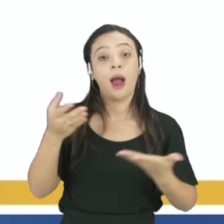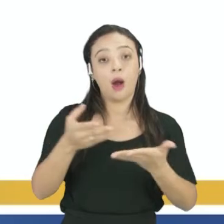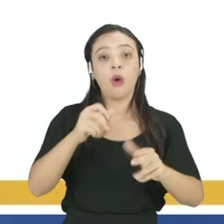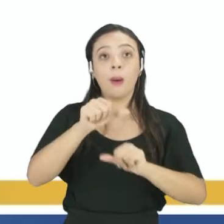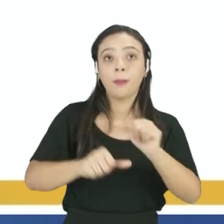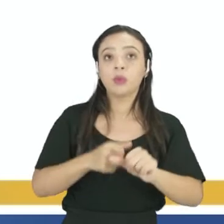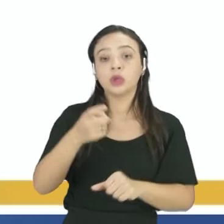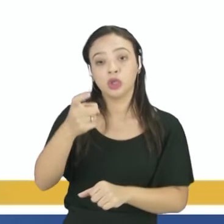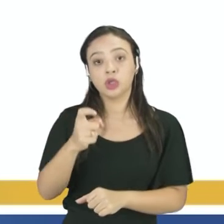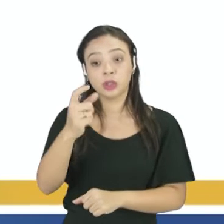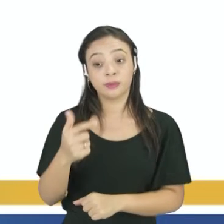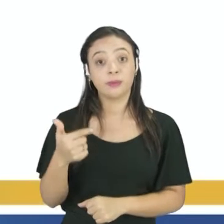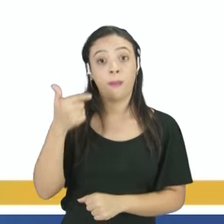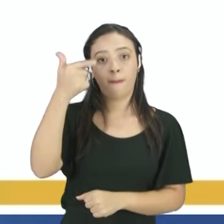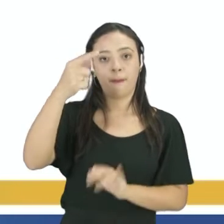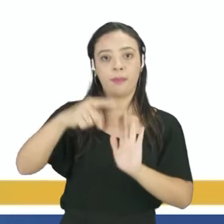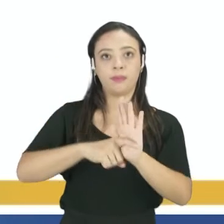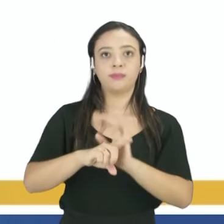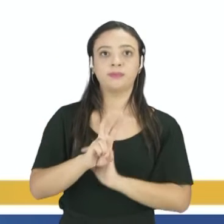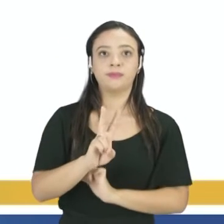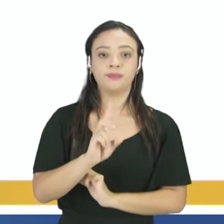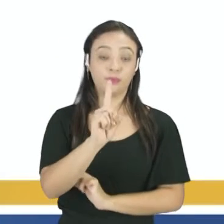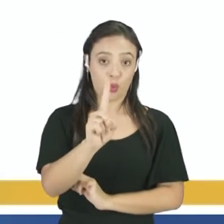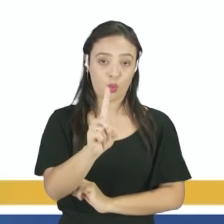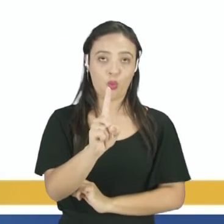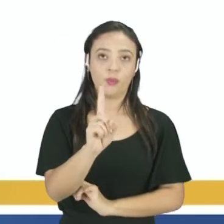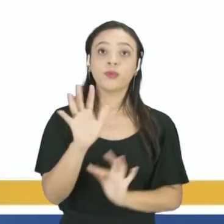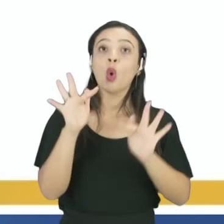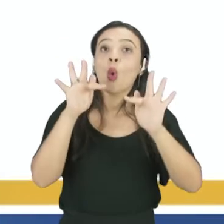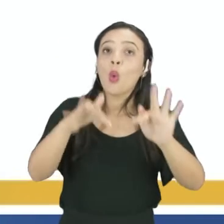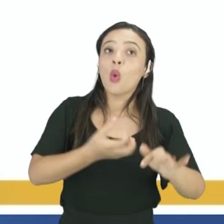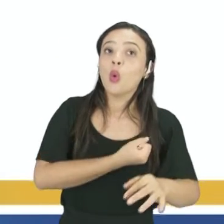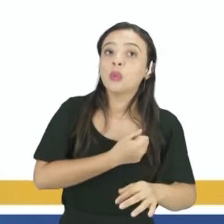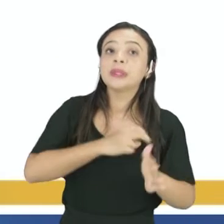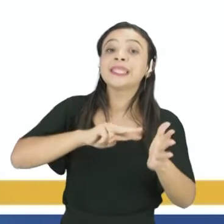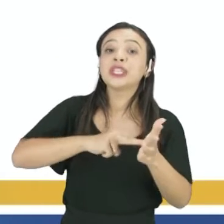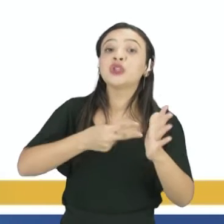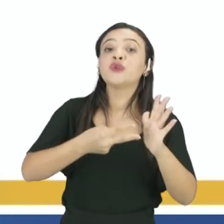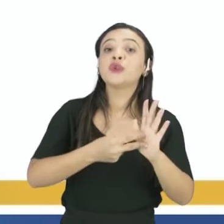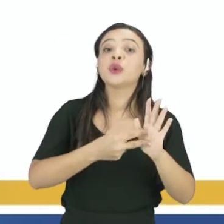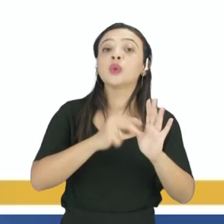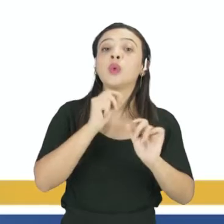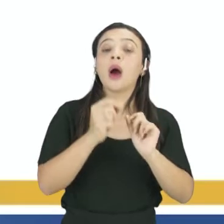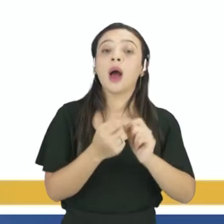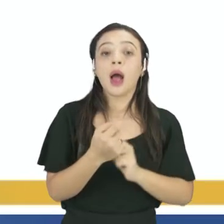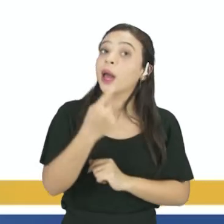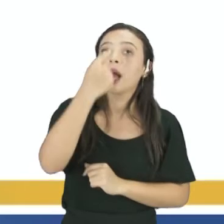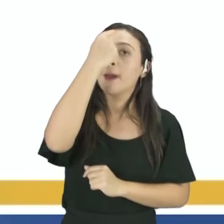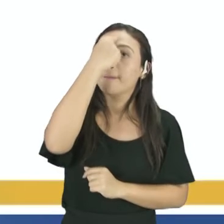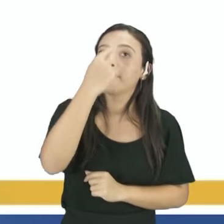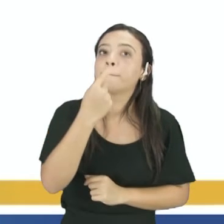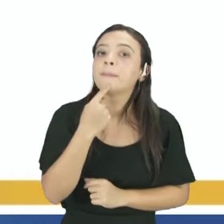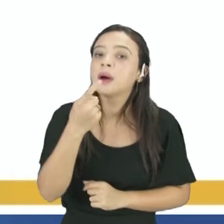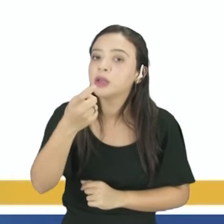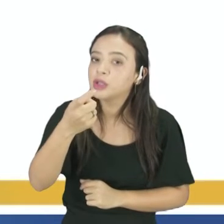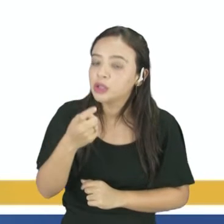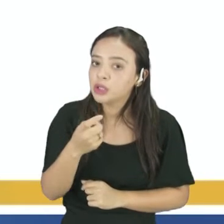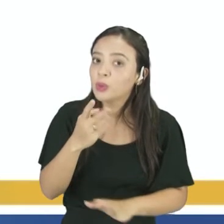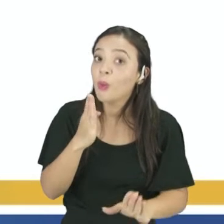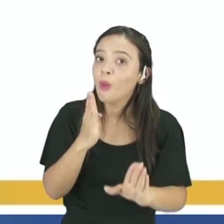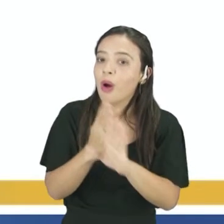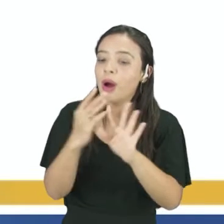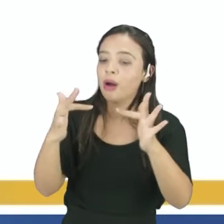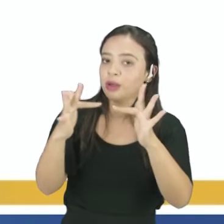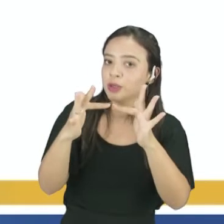1. Esse último número ele é chamado de imagem de x, ou seja, ele é o valor de x pela função